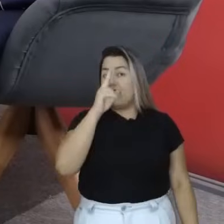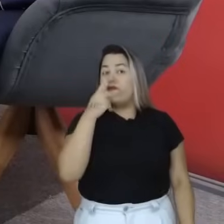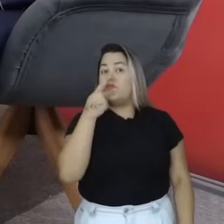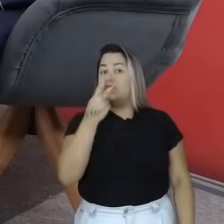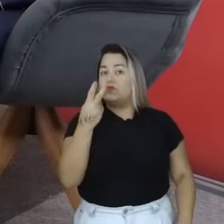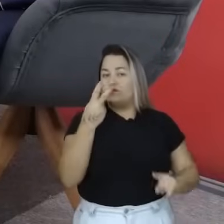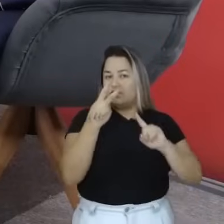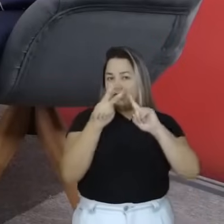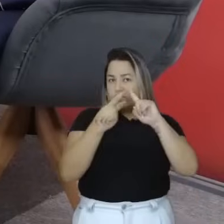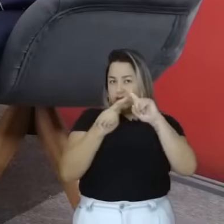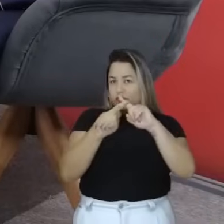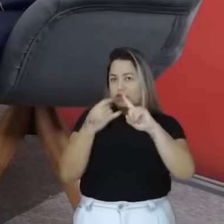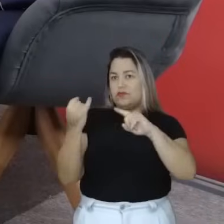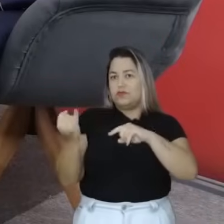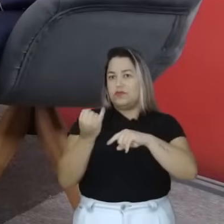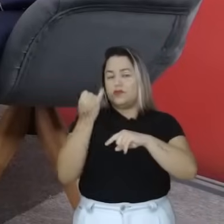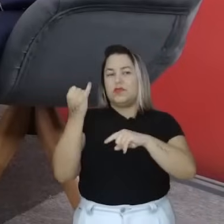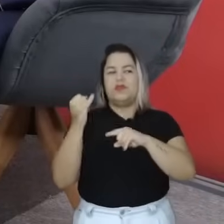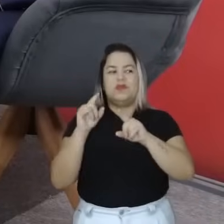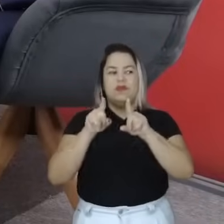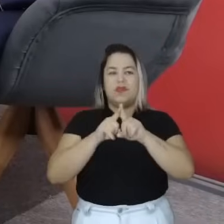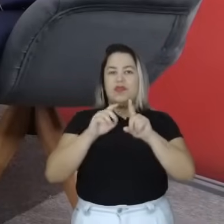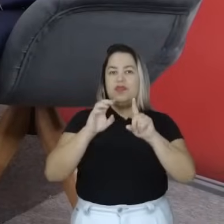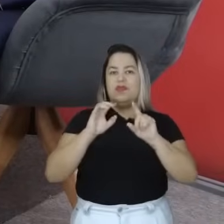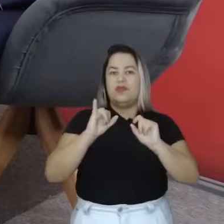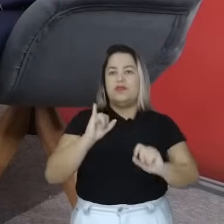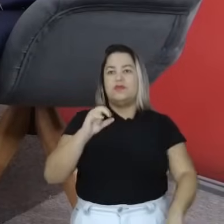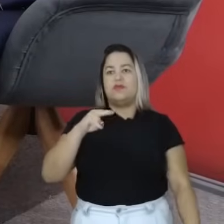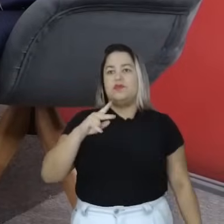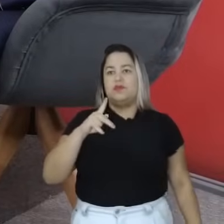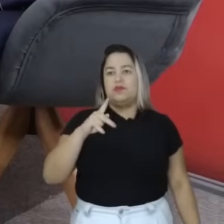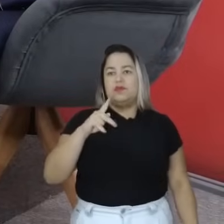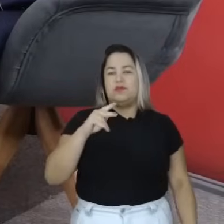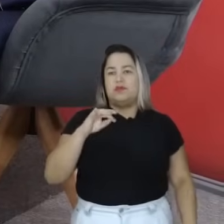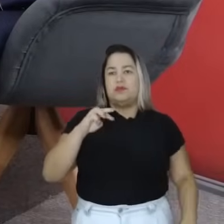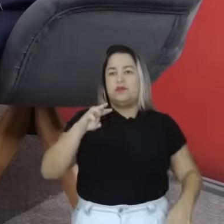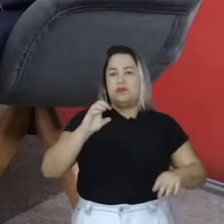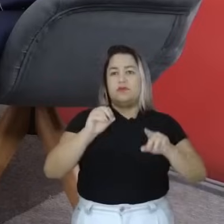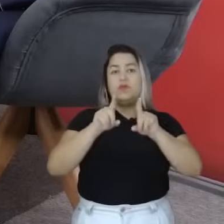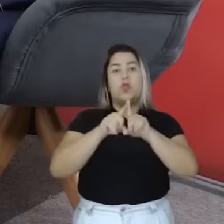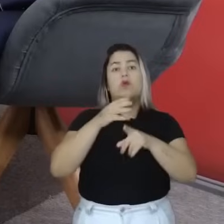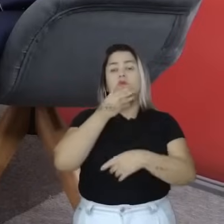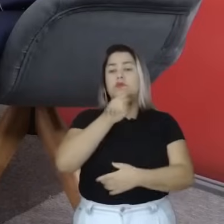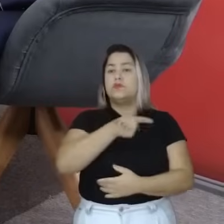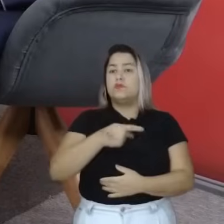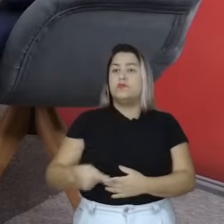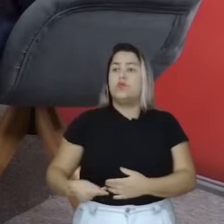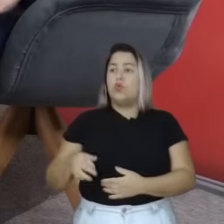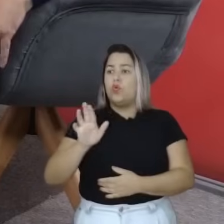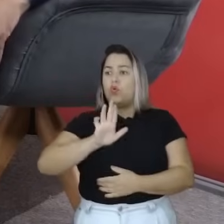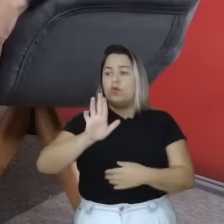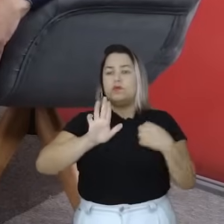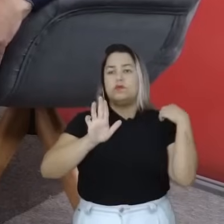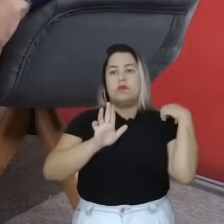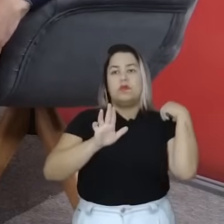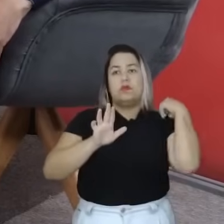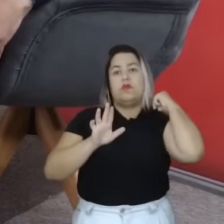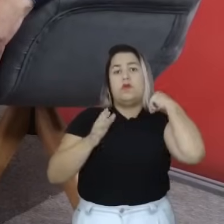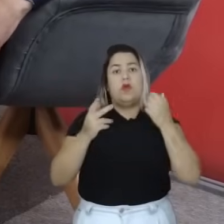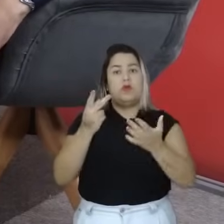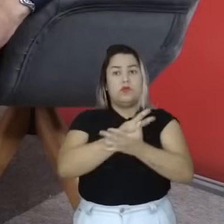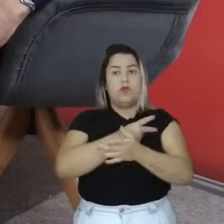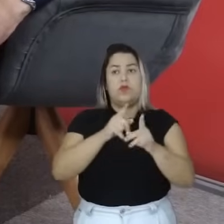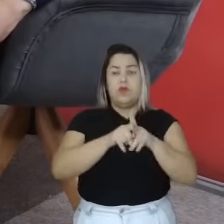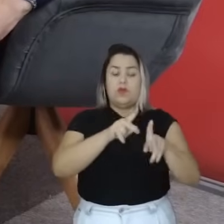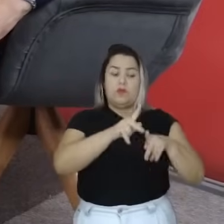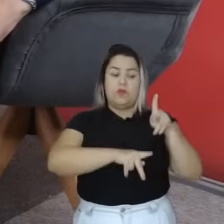importantes, né? Primeiro, o ineditismo. Nunca antes na história do nosso país, como sempre diz nosso presidente Lula, isso aconteceu, ou seja, o povo foi